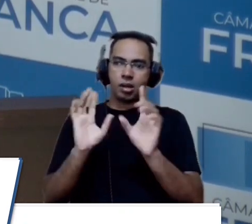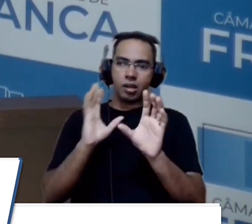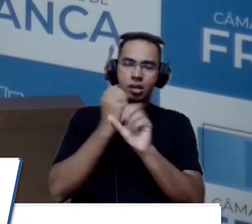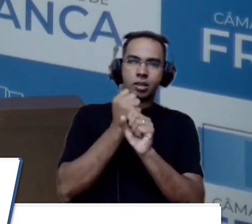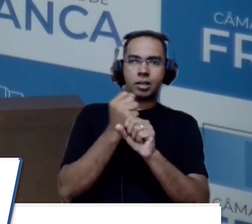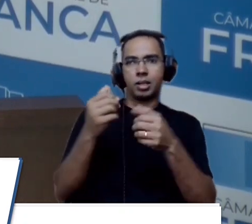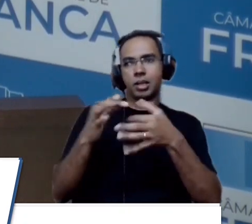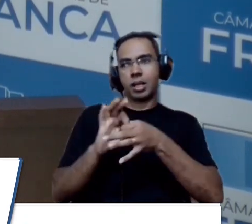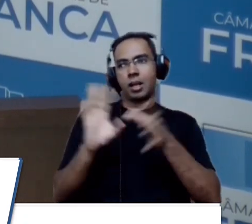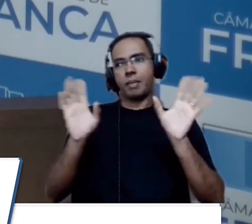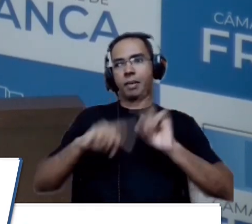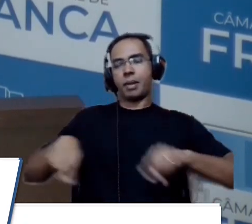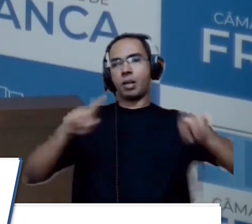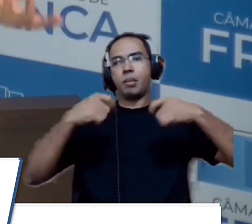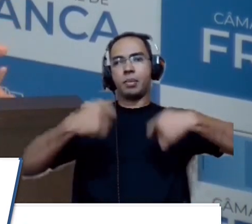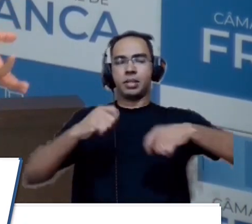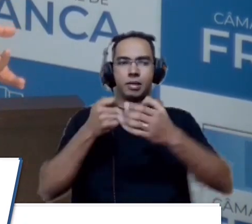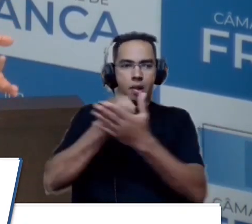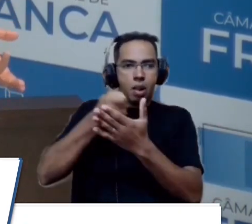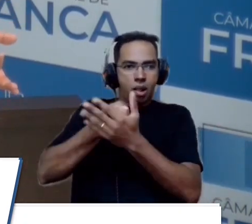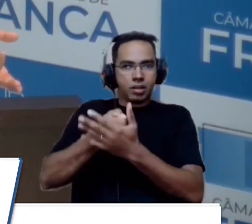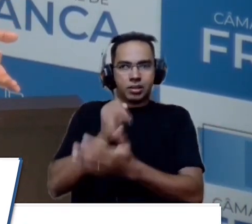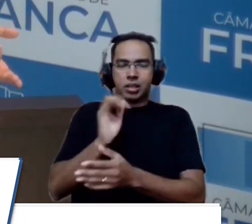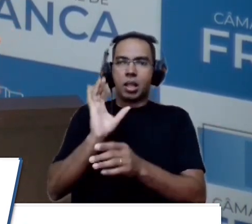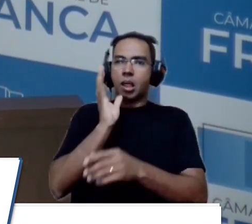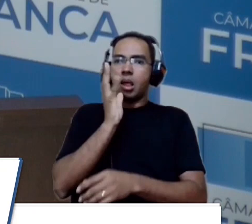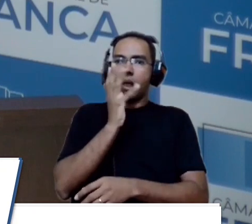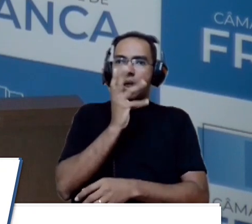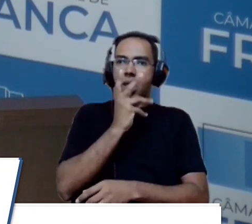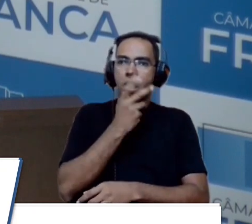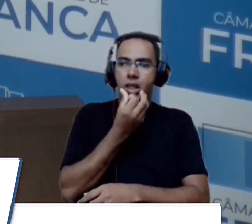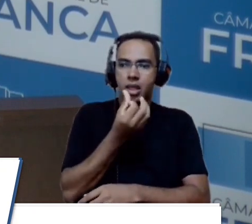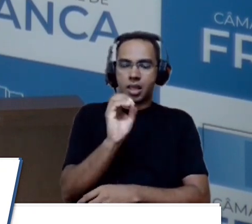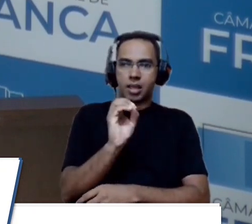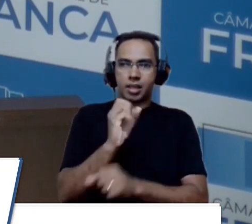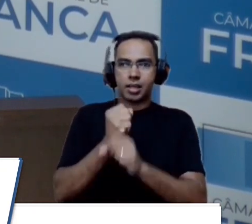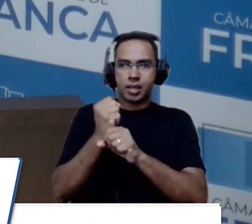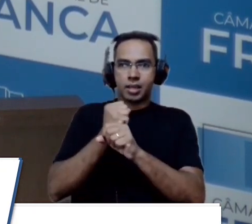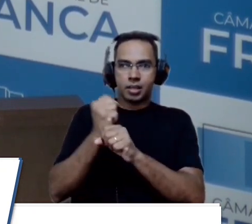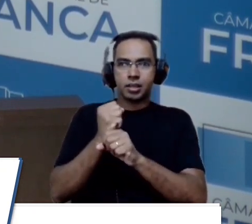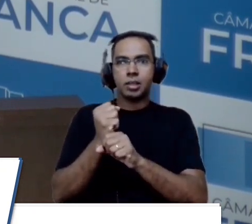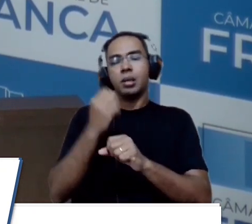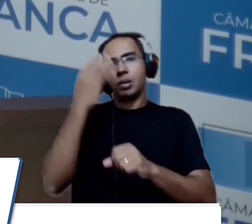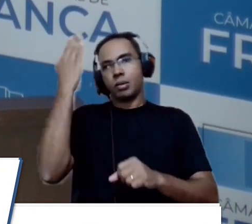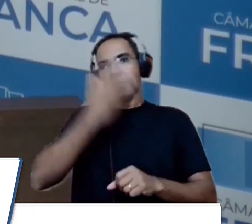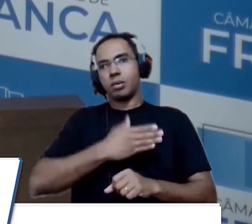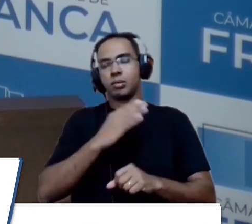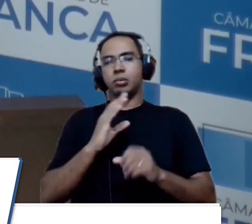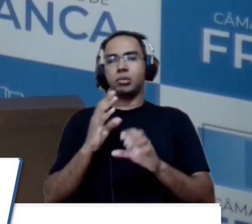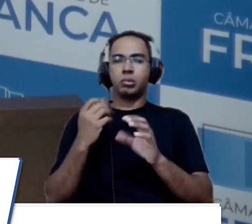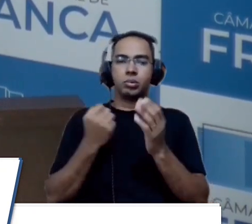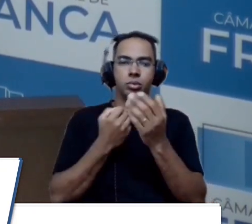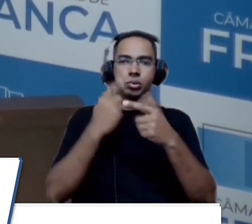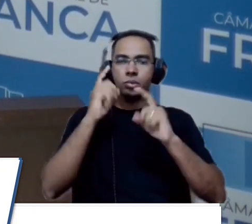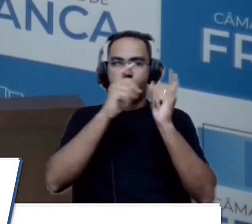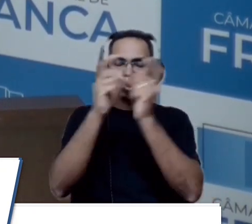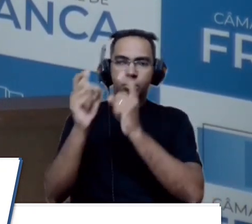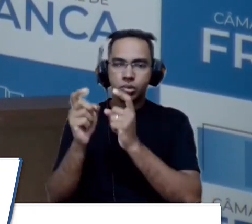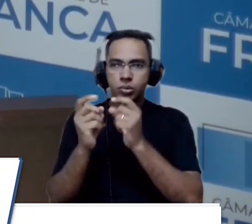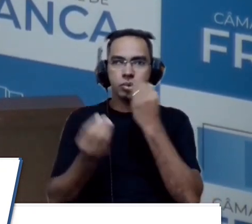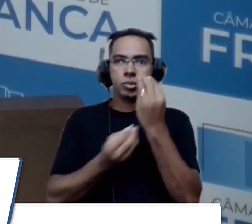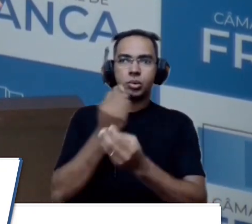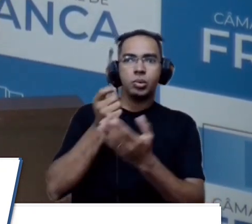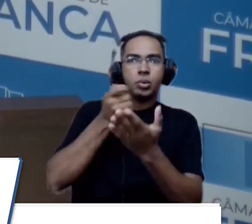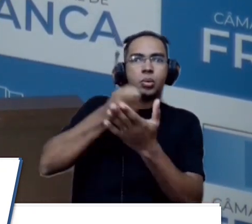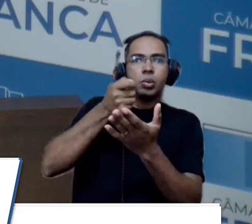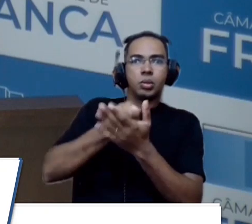temos que fazer a pressão, porque se demorou 60 anos para fazer uma reforma tributária, provavelmente para discutir o consumo, a tributação do consumo e renda,